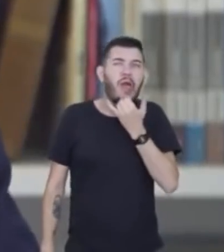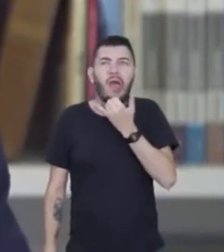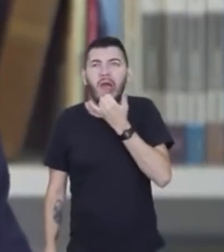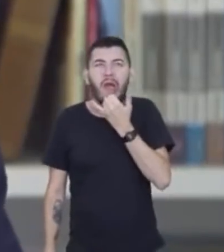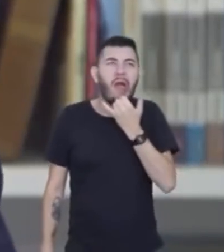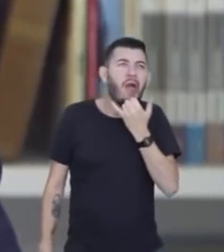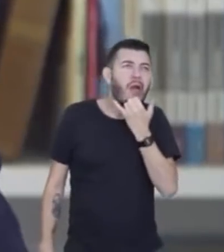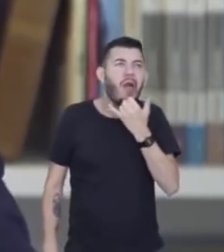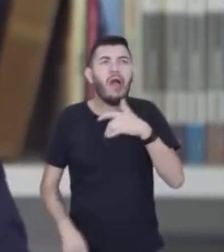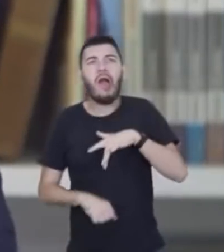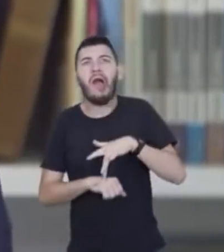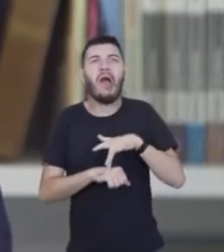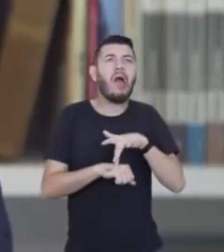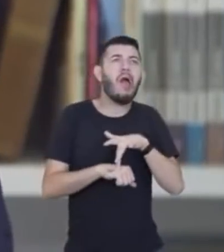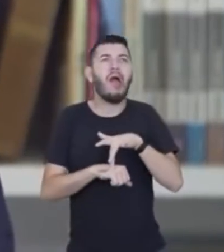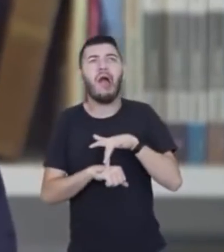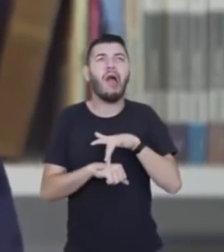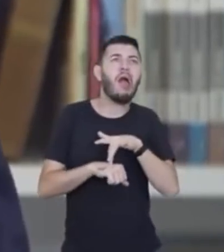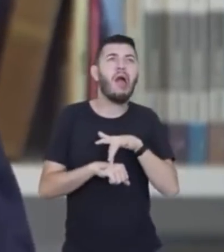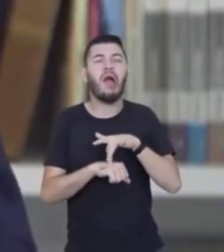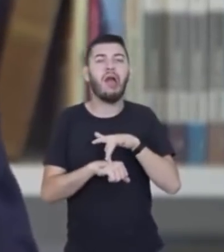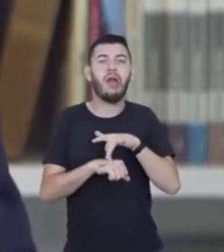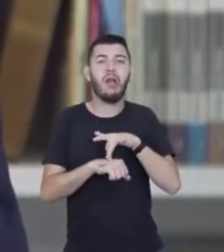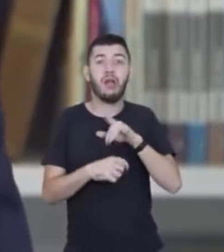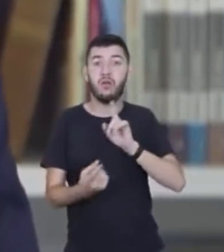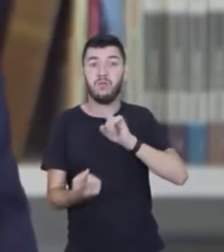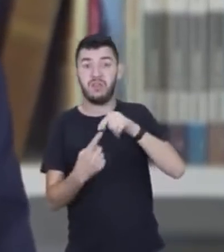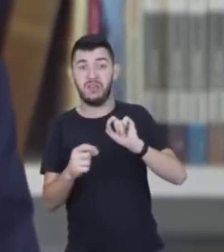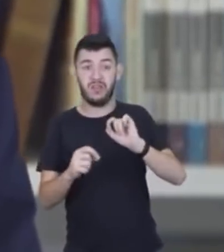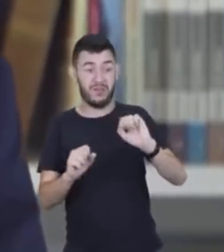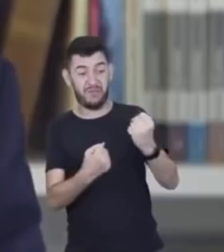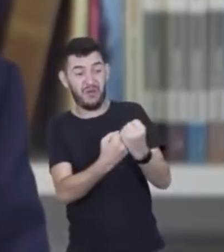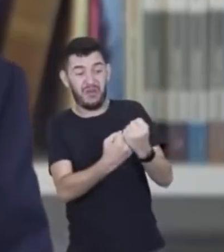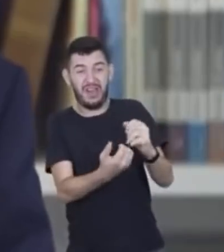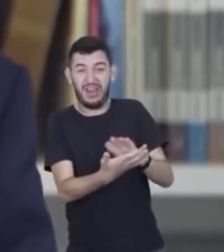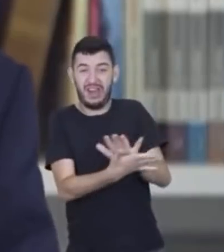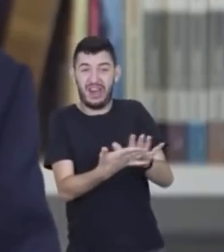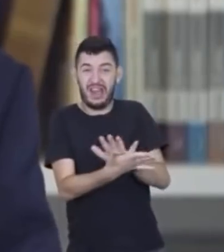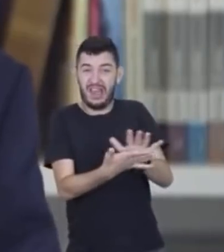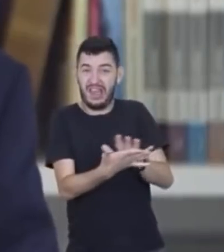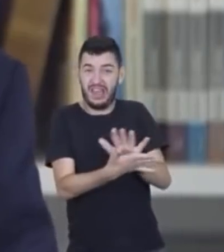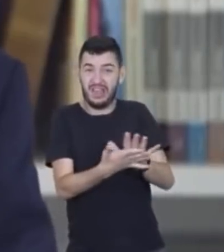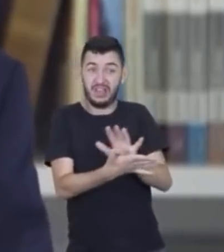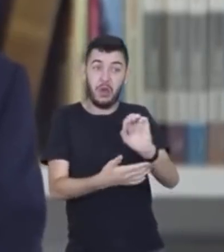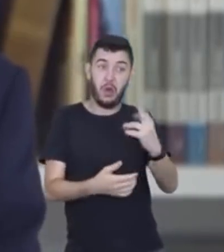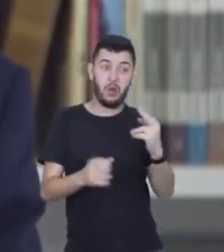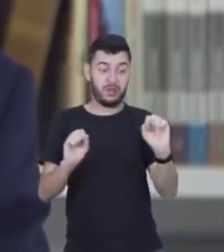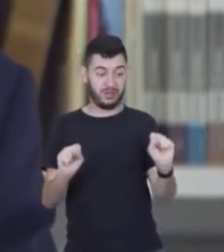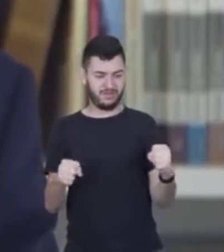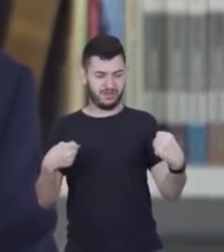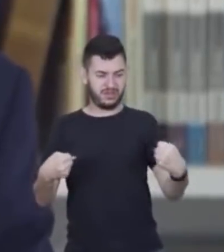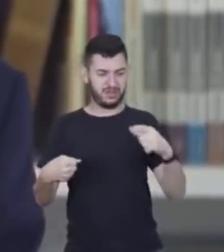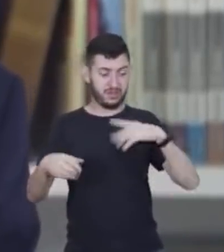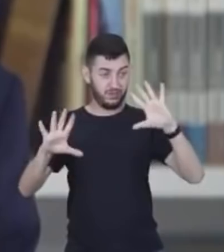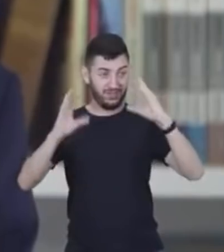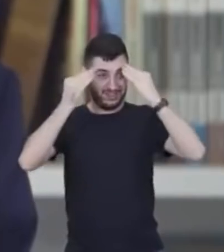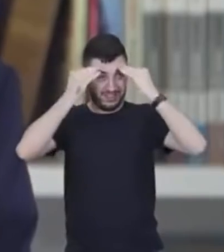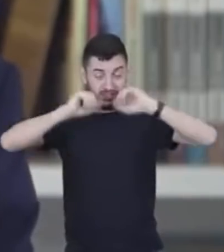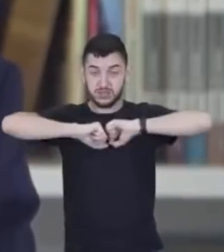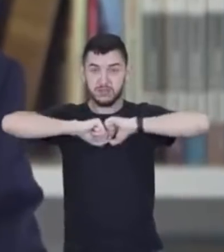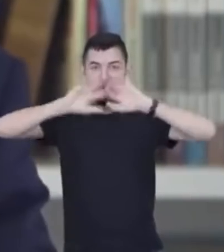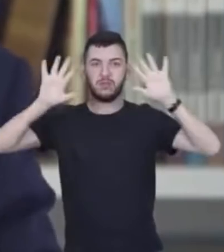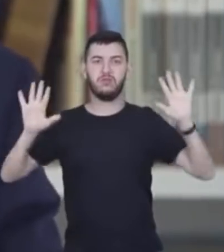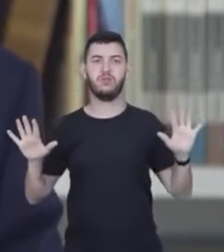deixe de apoiar e defender com toda a minha convicção a volta de